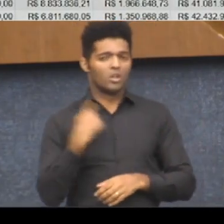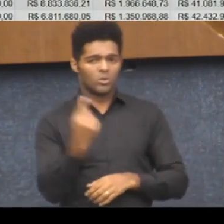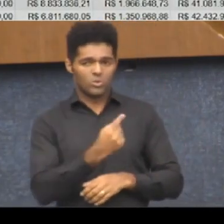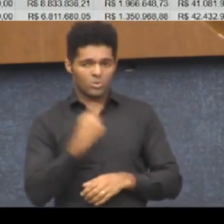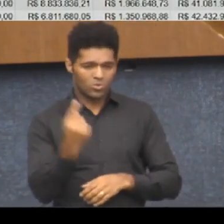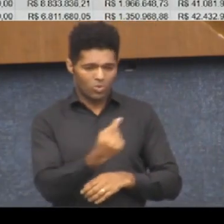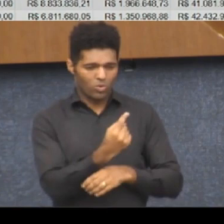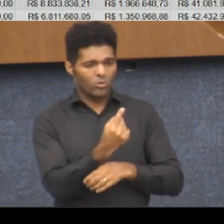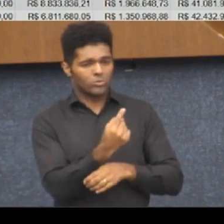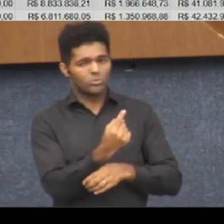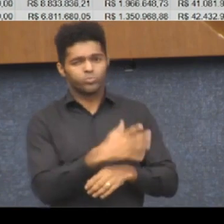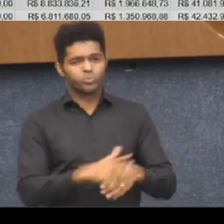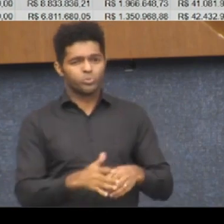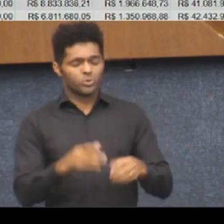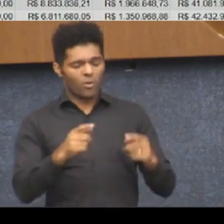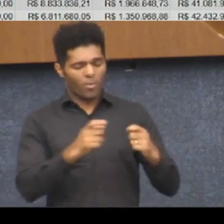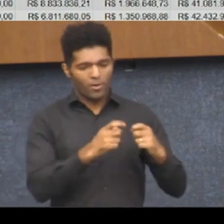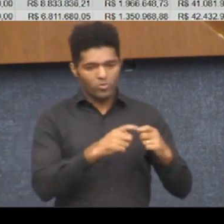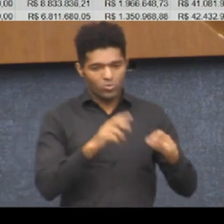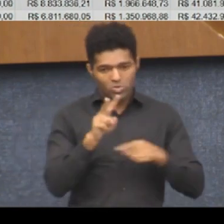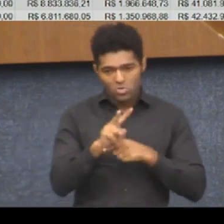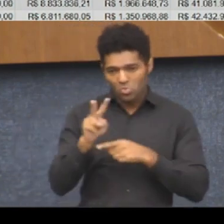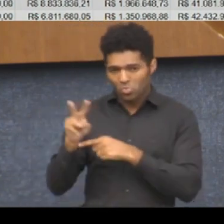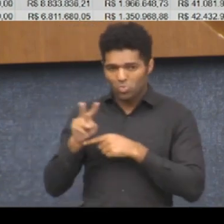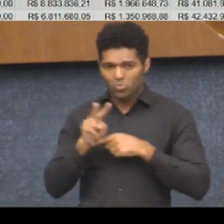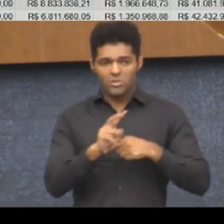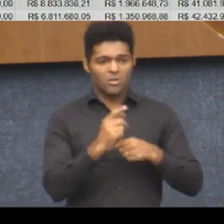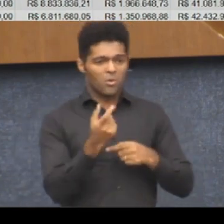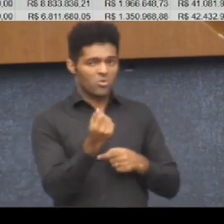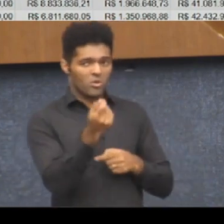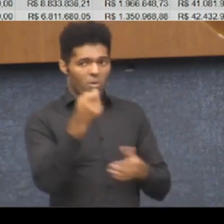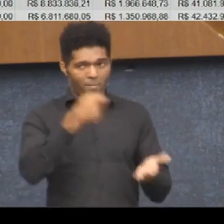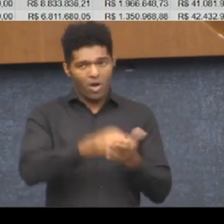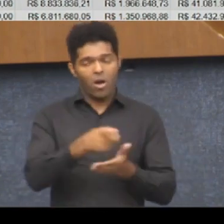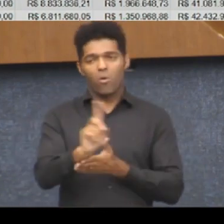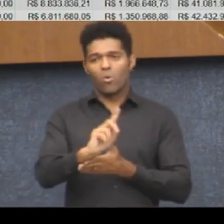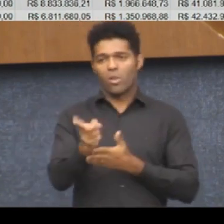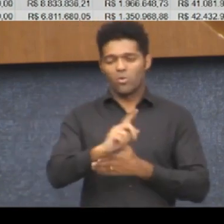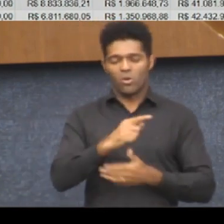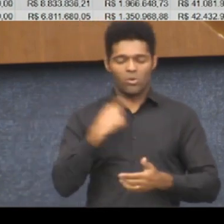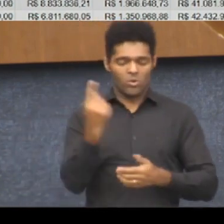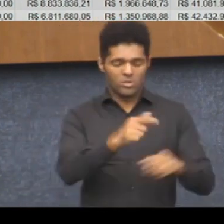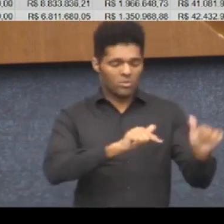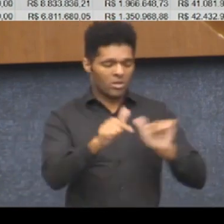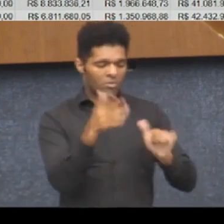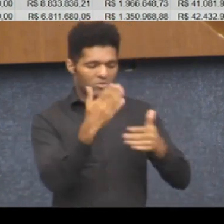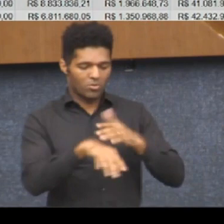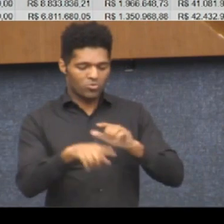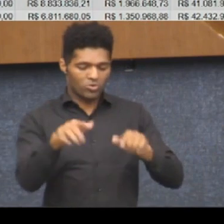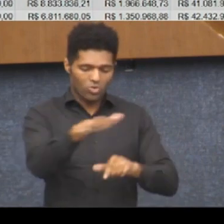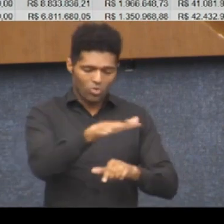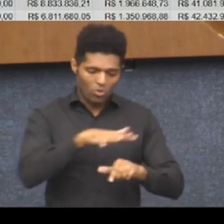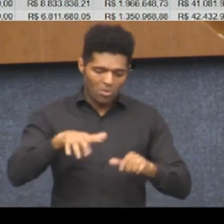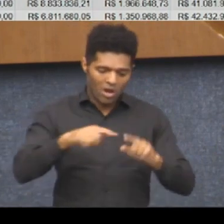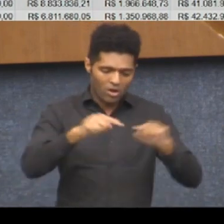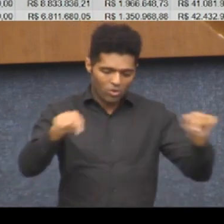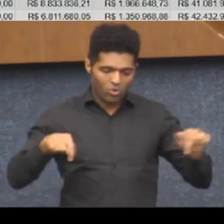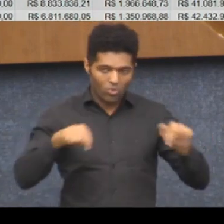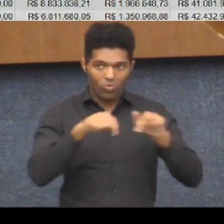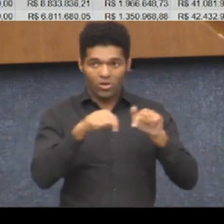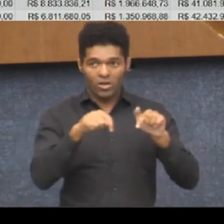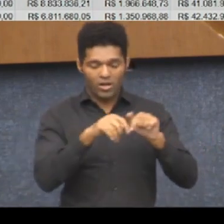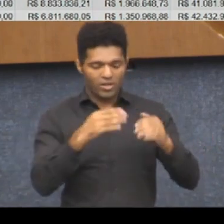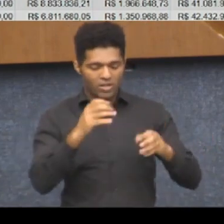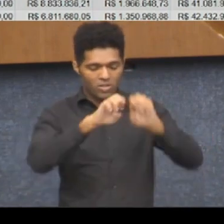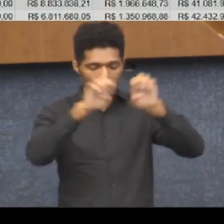serem preceptores. A gente atuava em salas não tão estruturadas. A gente não tem um adicional